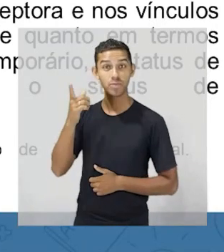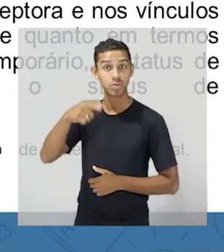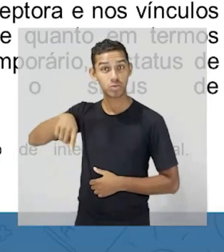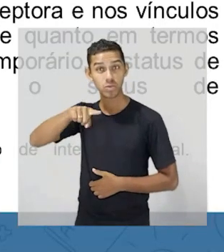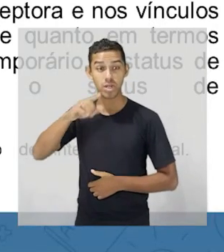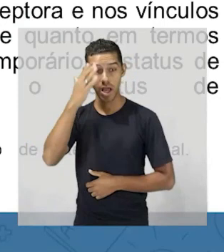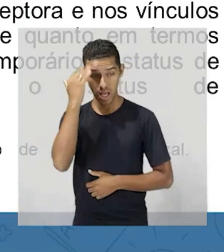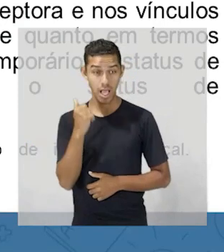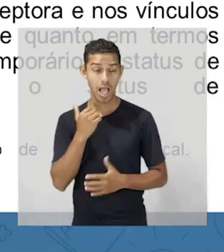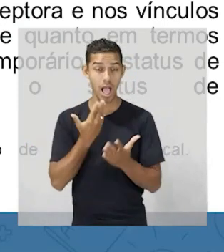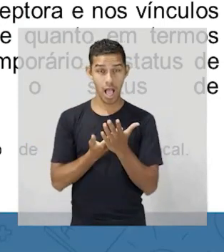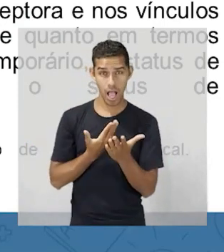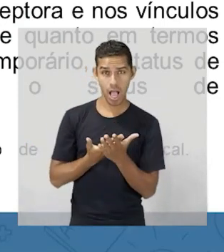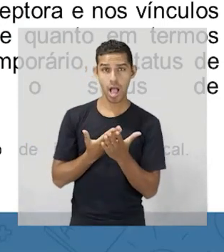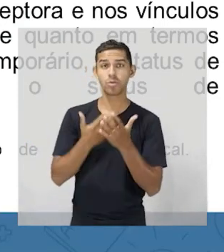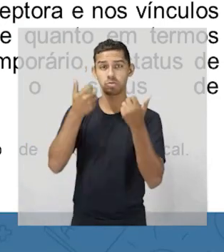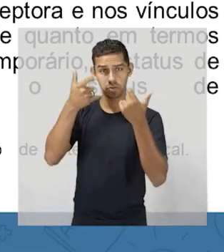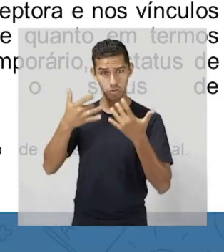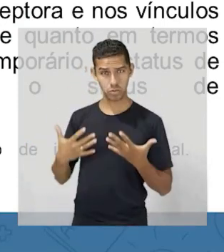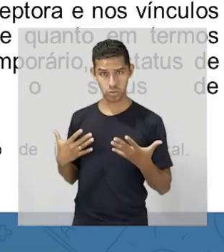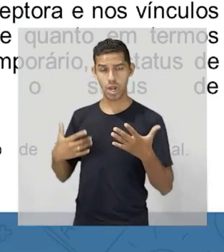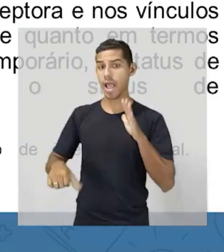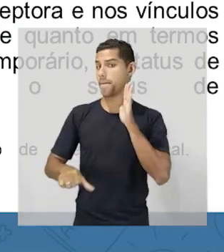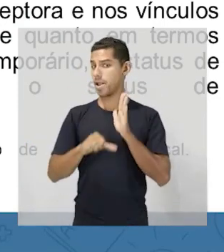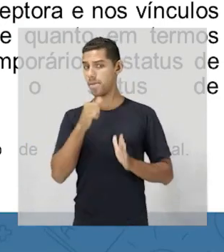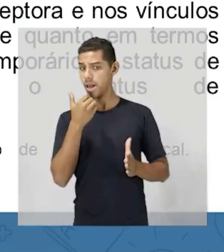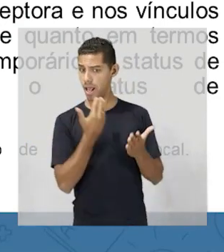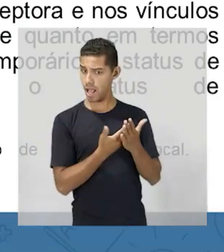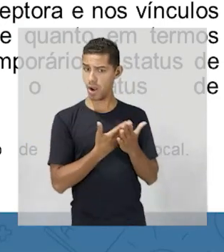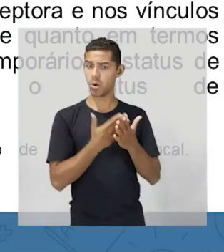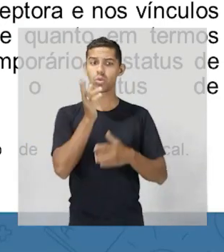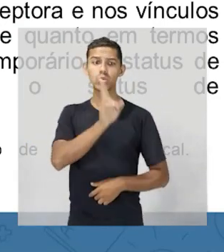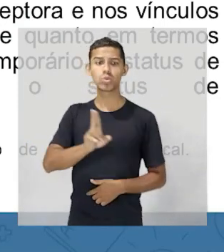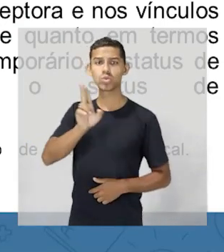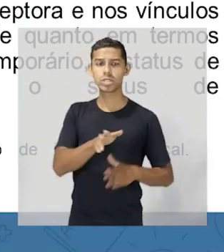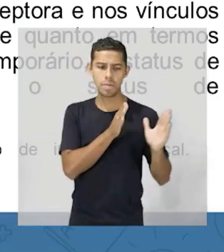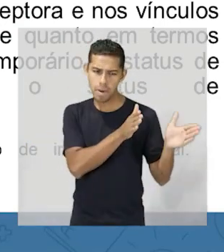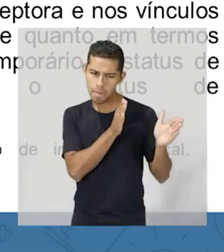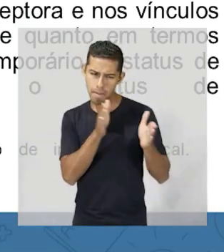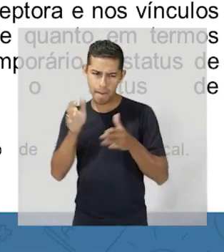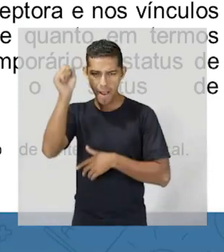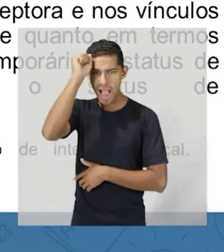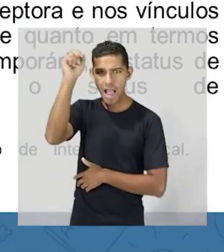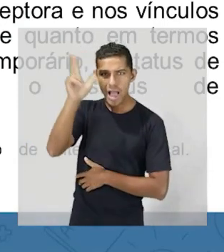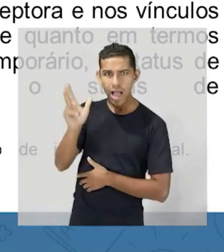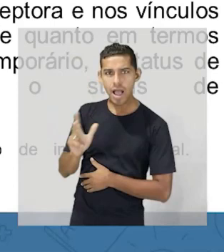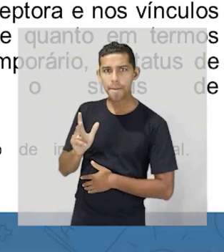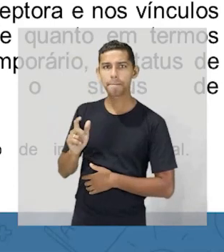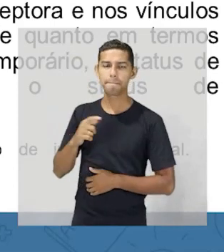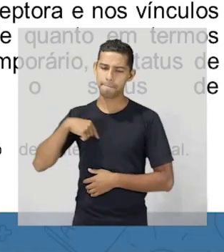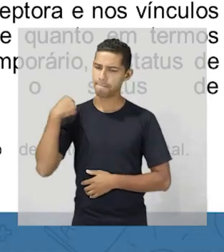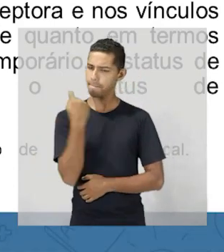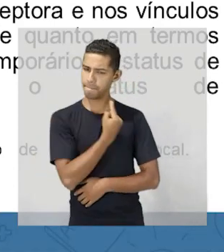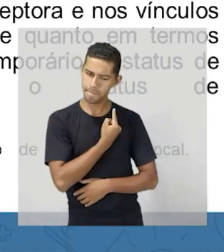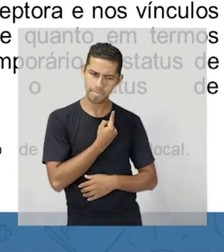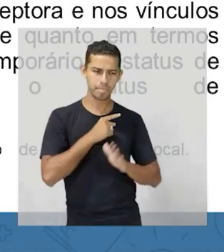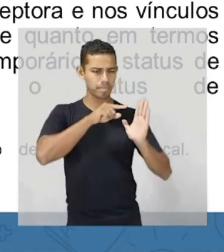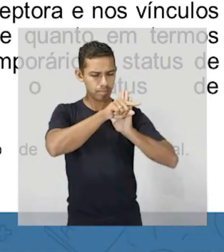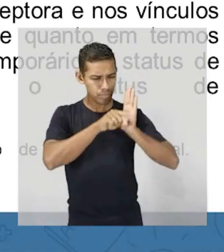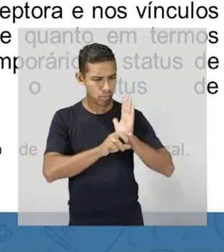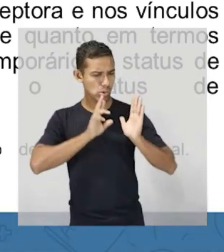sabe das outras aulas, se você está assistindo, é a primeira aula, a gente está utilizando uma estratégia de resolução de